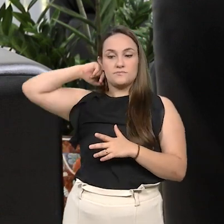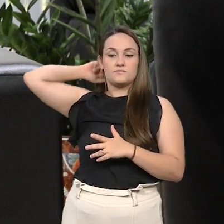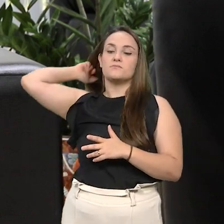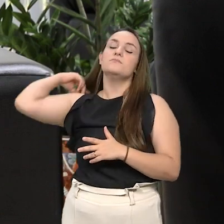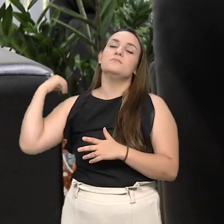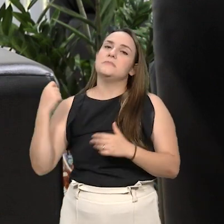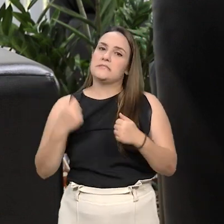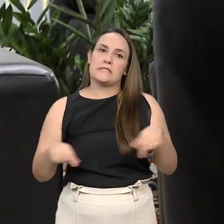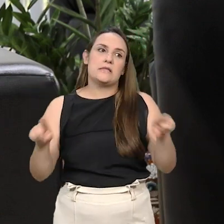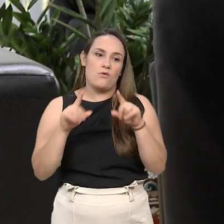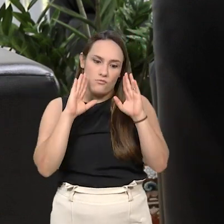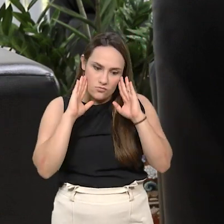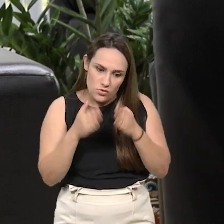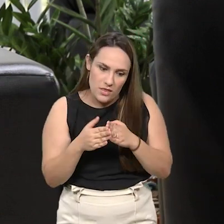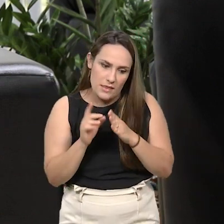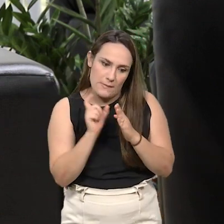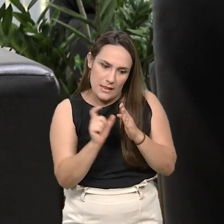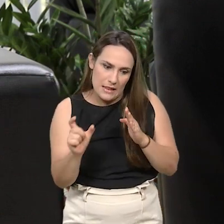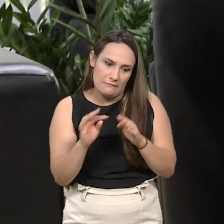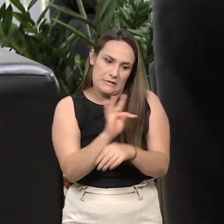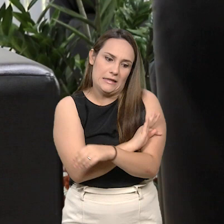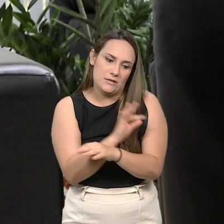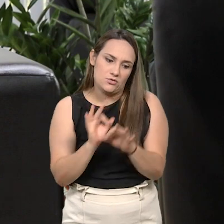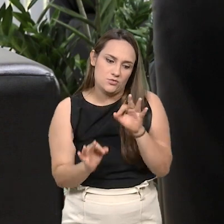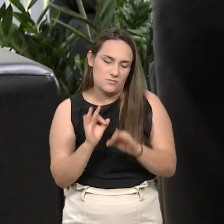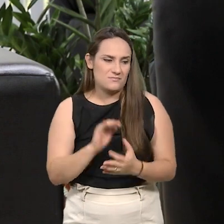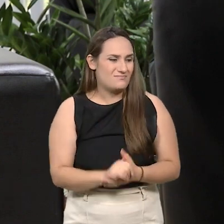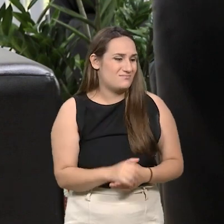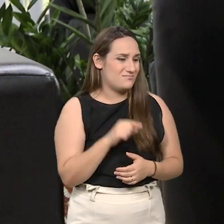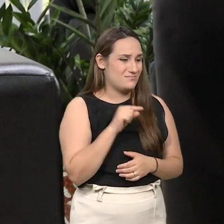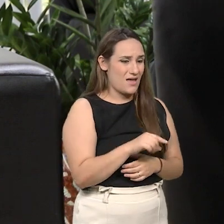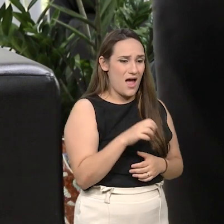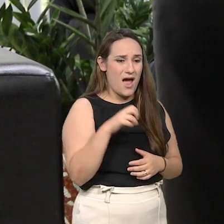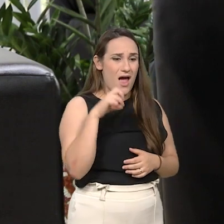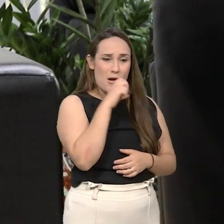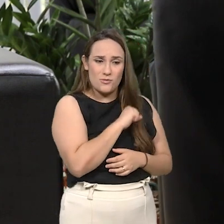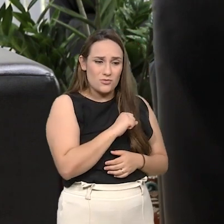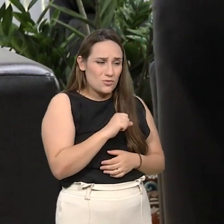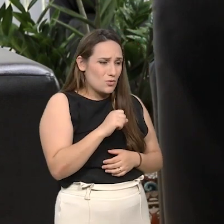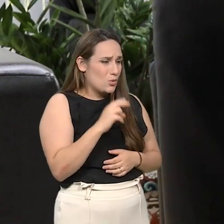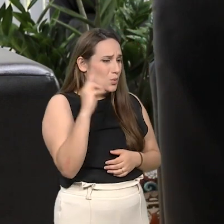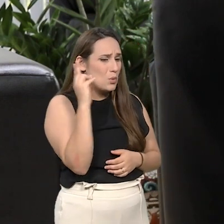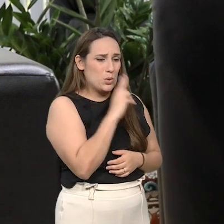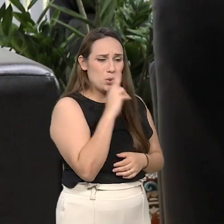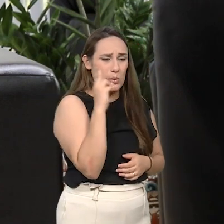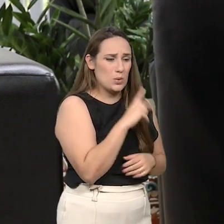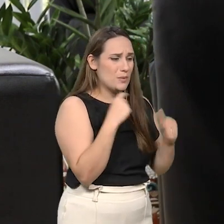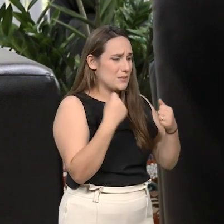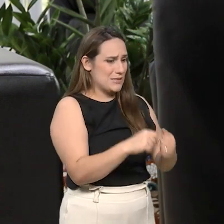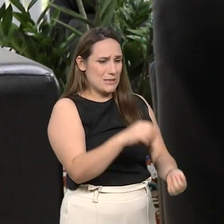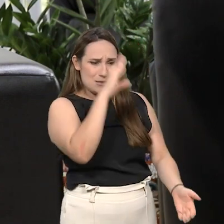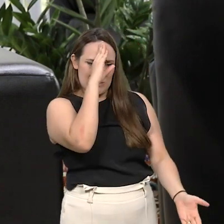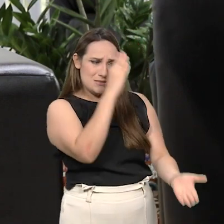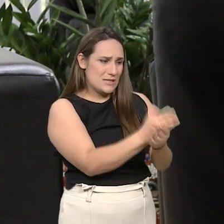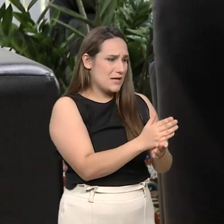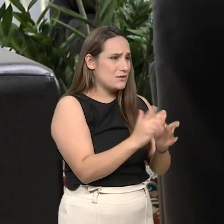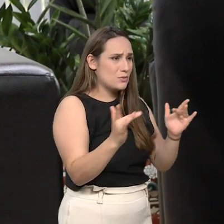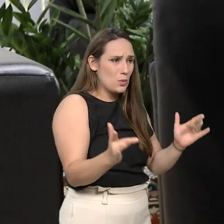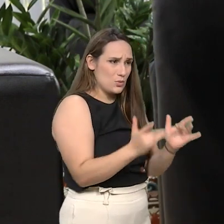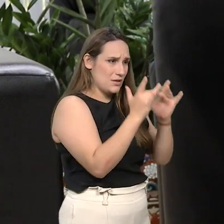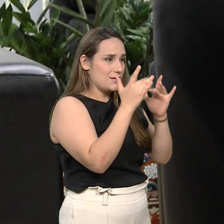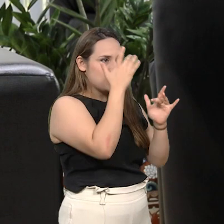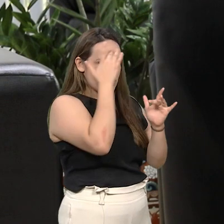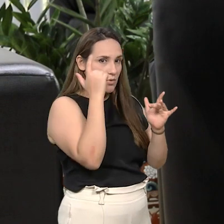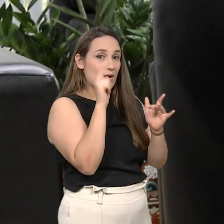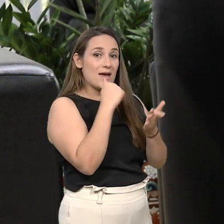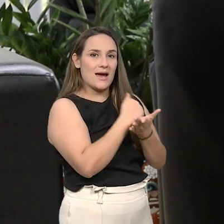técnica jurídica. Aquilo que é imediato, aquilo que é urgente, aquilo que tem que ser praticado fisicamente na presença da pessoa,